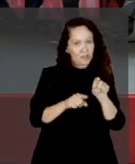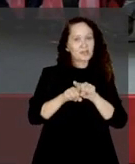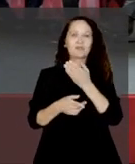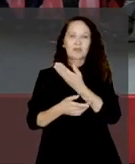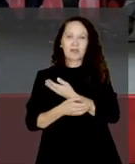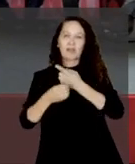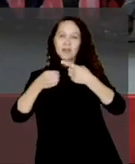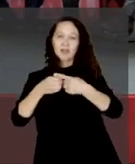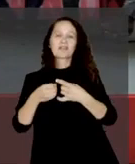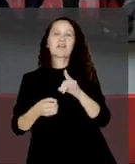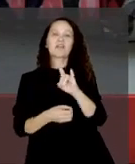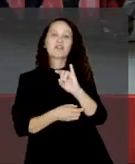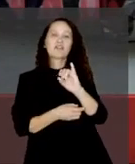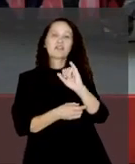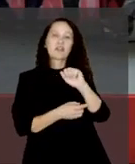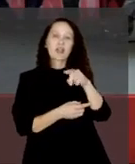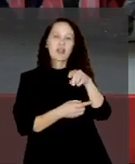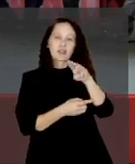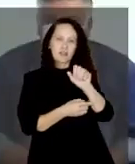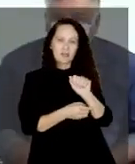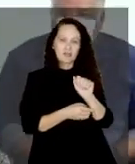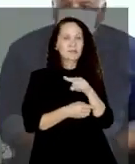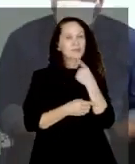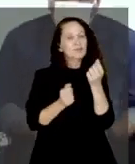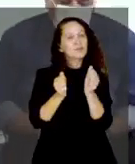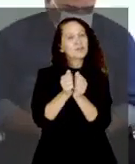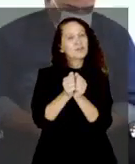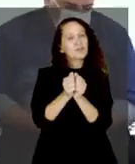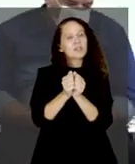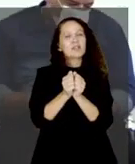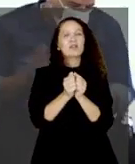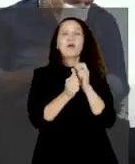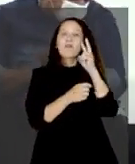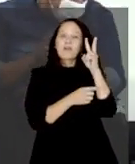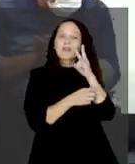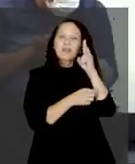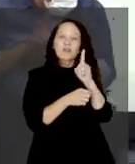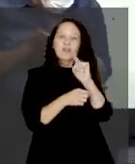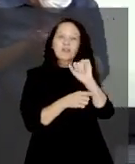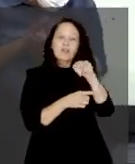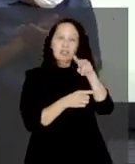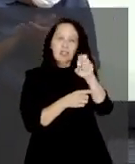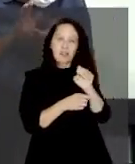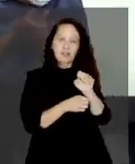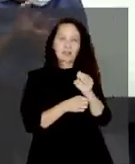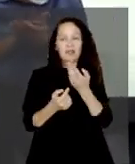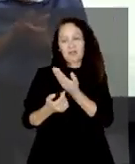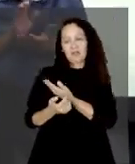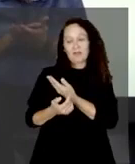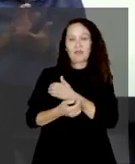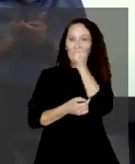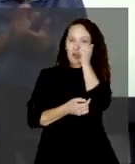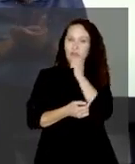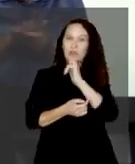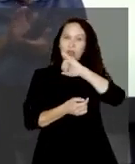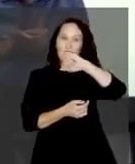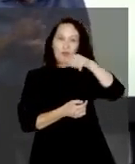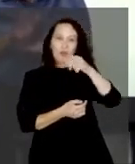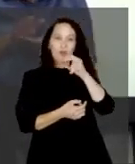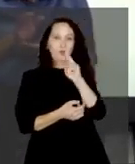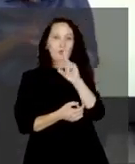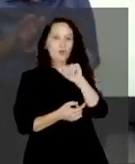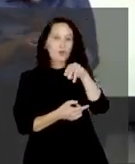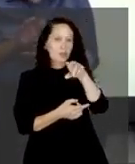Lula da Silva, o nosso grande metalúrgico, líder não só do nosso país, mas esperança da América Latina e do mundo.